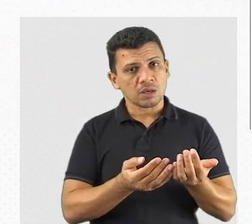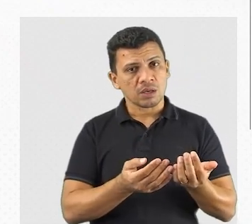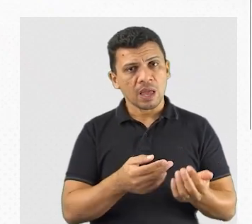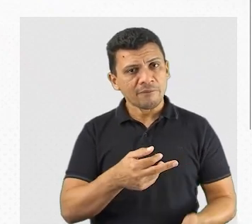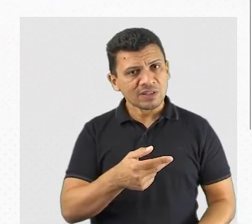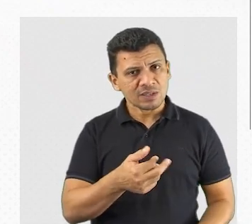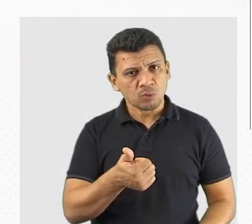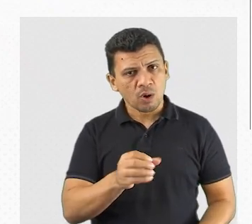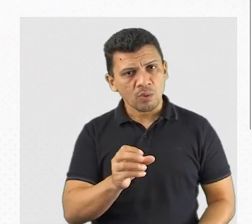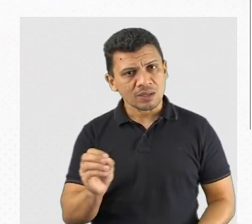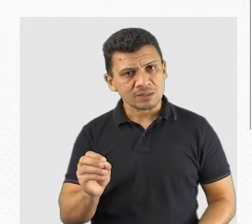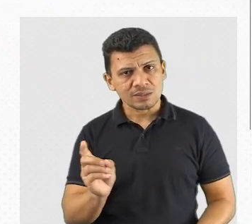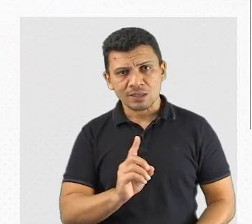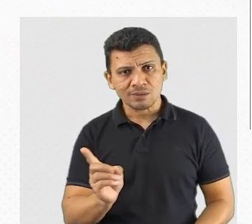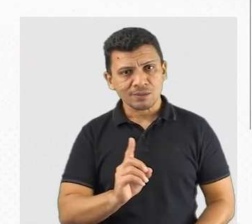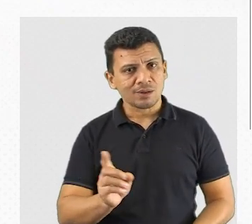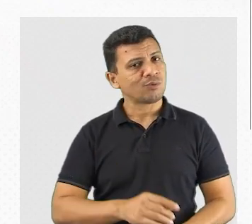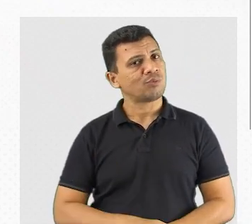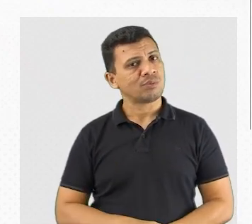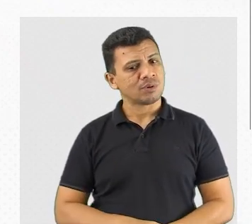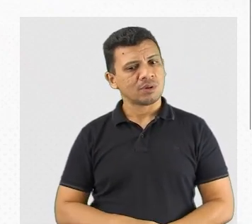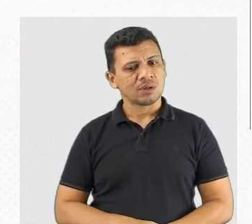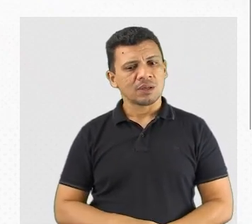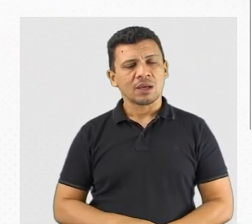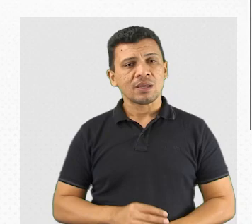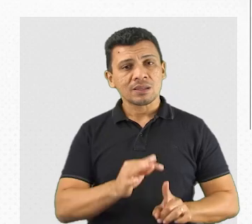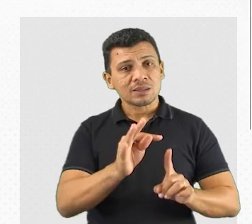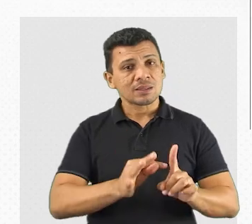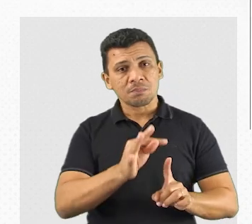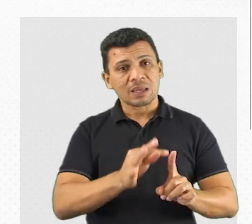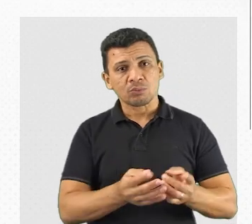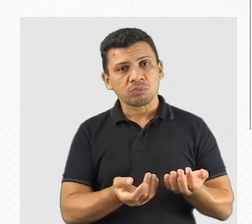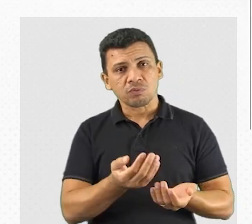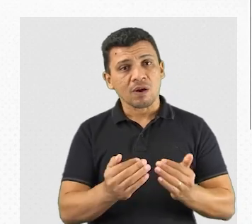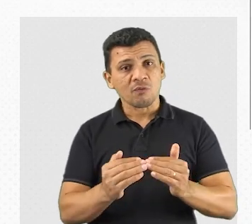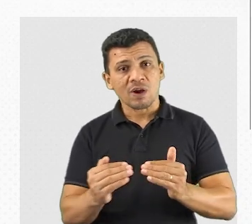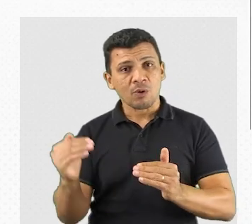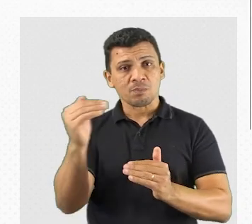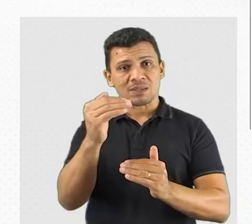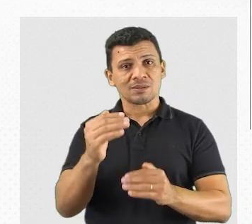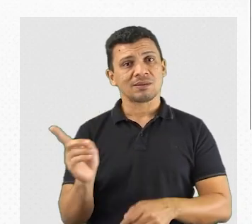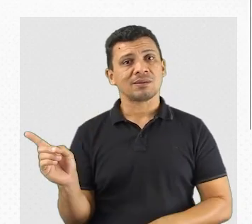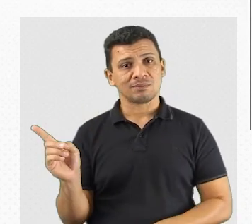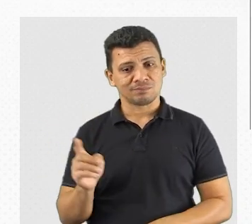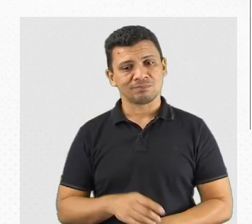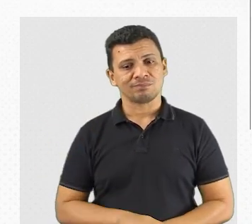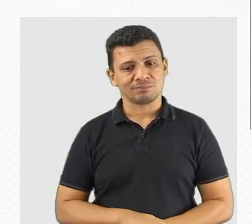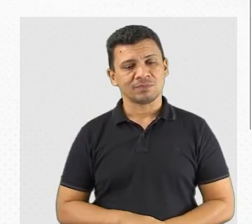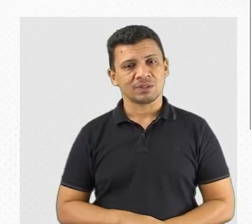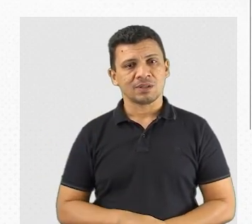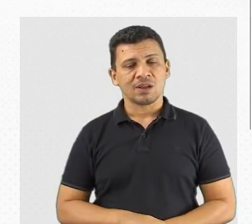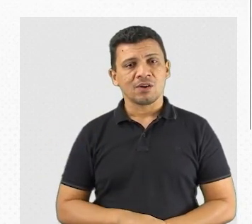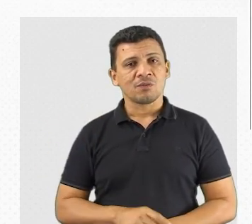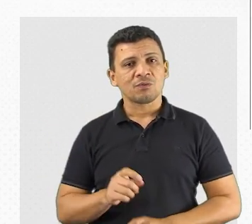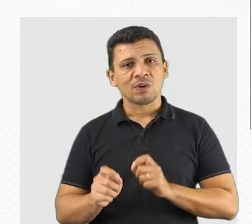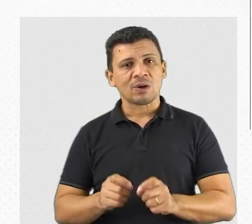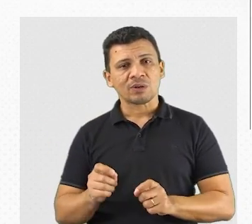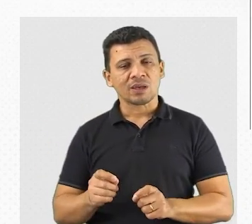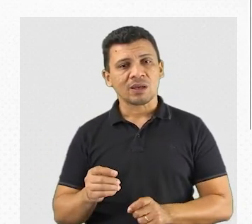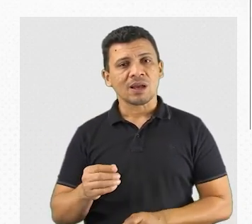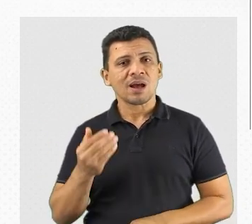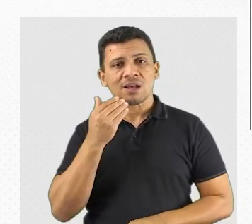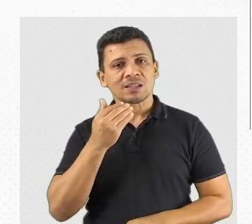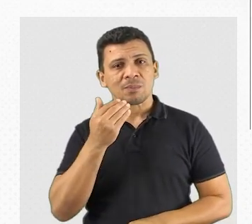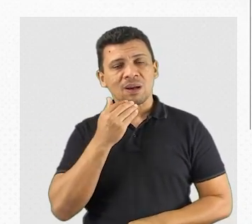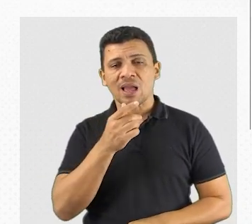100. Por causa do soluto, essa temperatura de ebulição vai aumentar. O soluto vai meio que atrapalhar, né, que a água